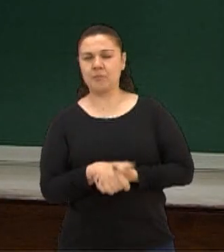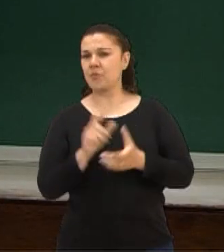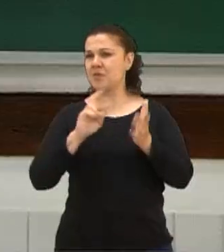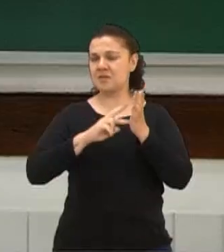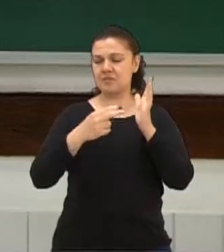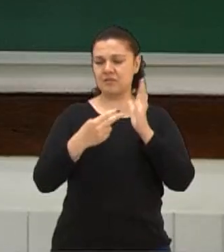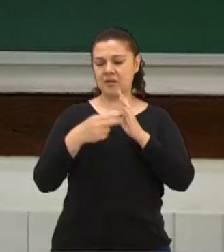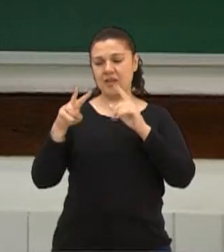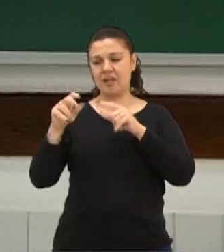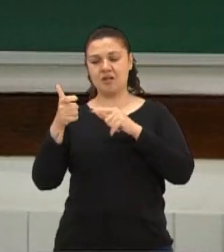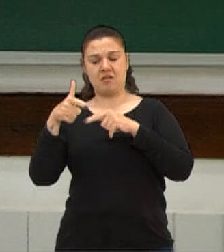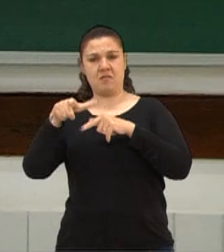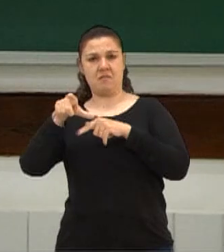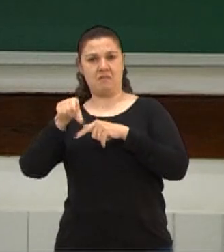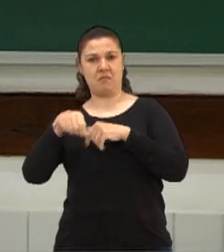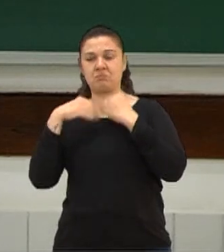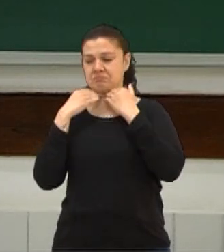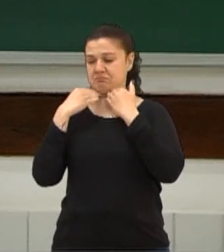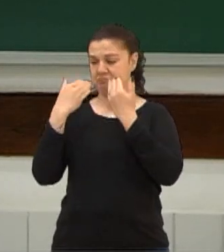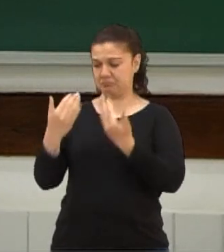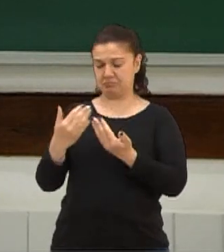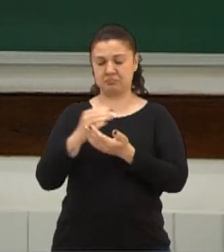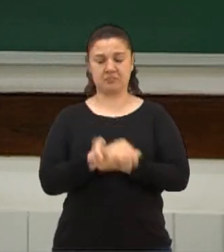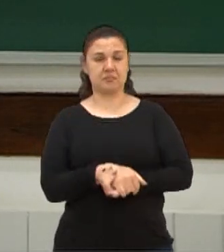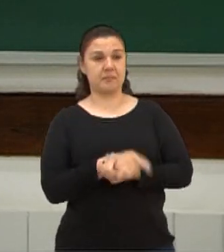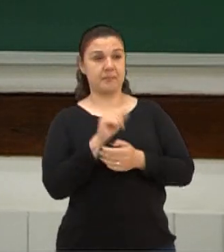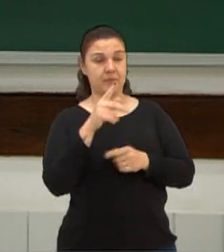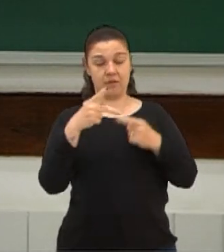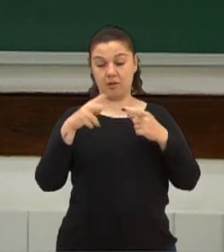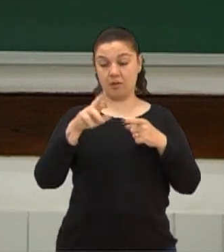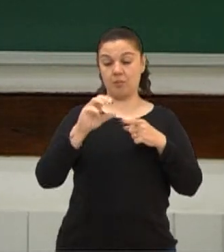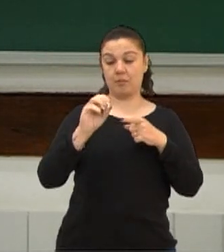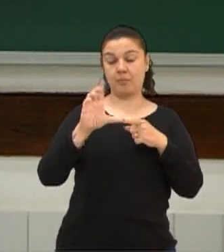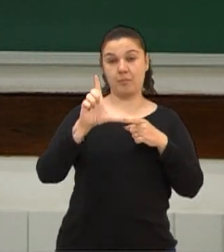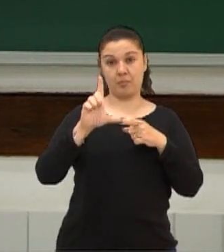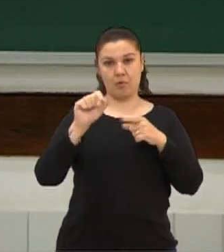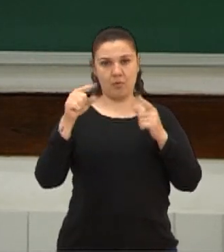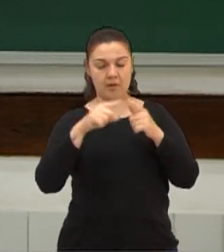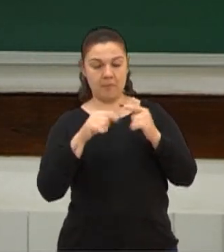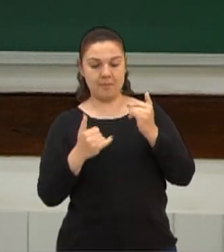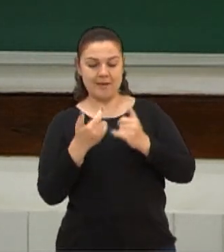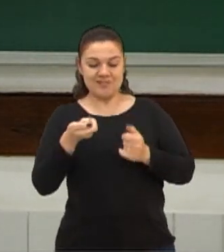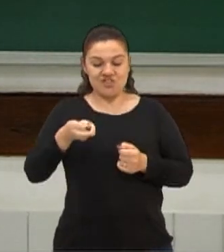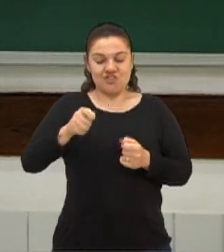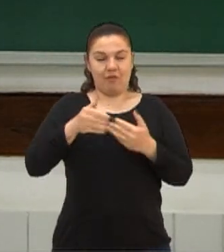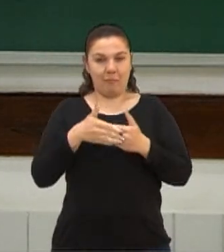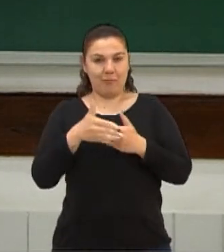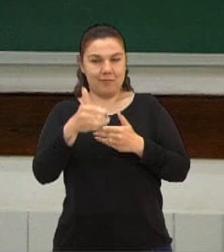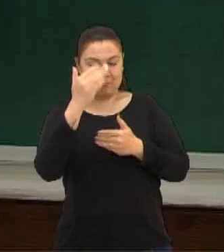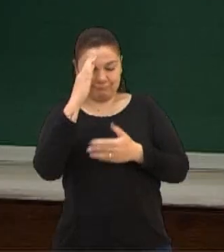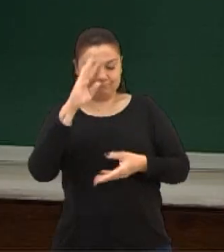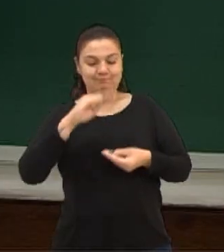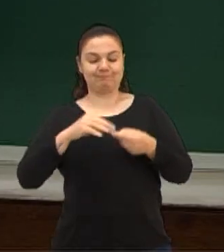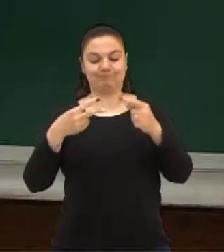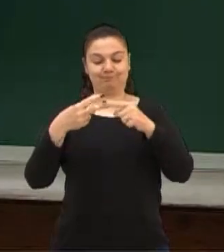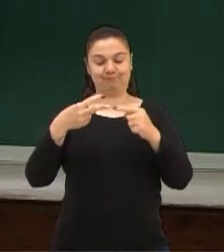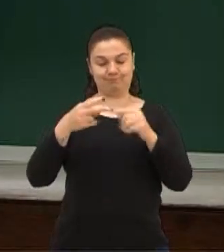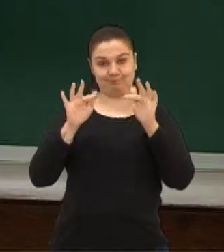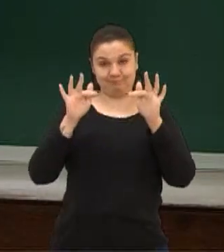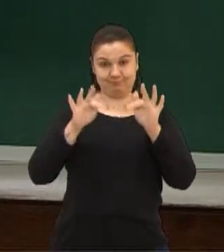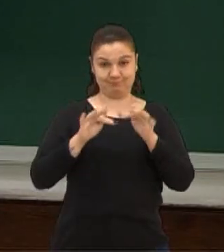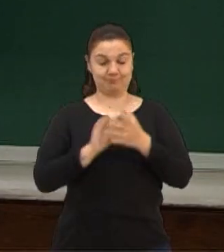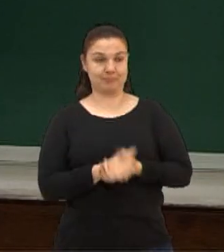não adianta. E a prole, ok? São as palavras-chaves para eu entender esses dois